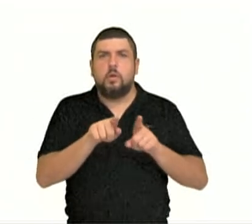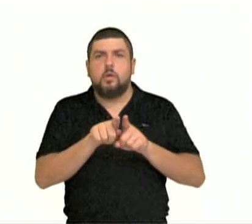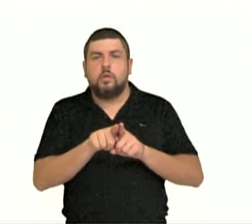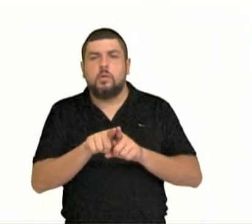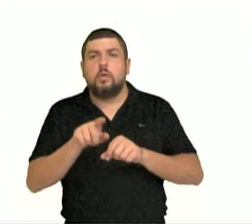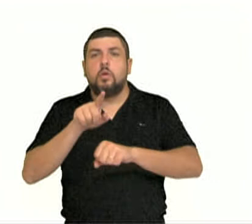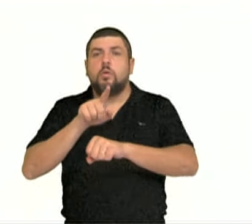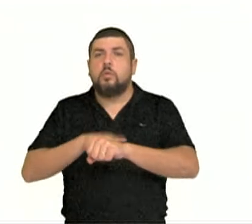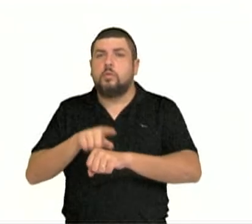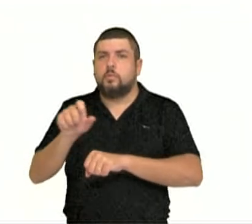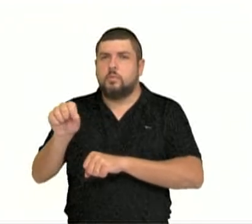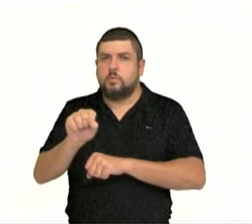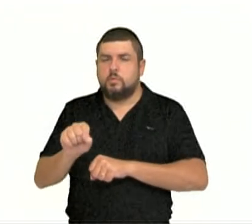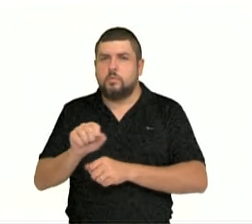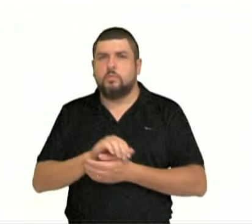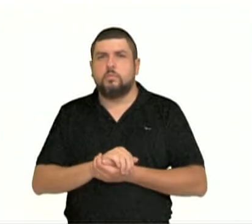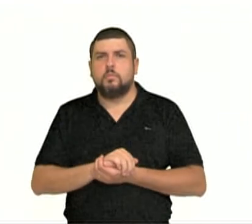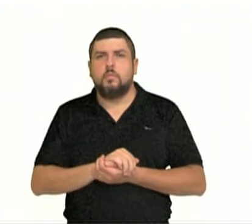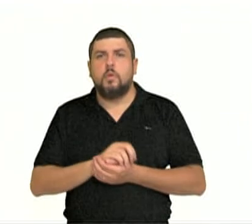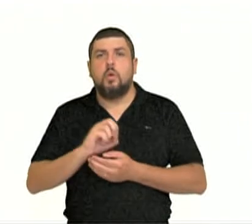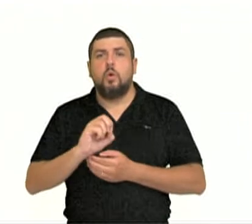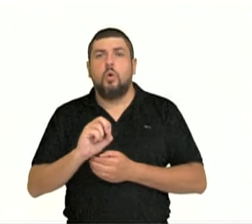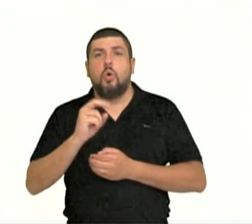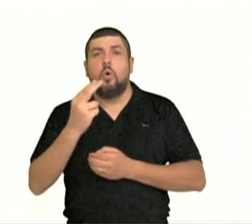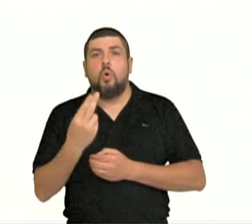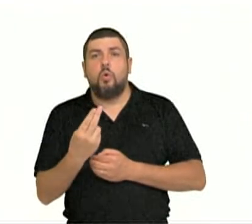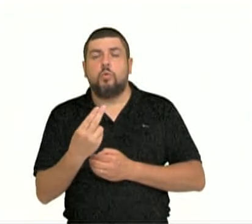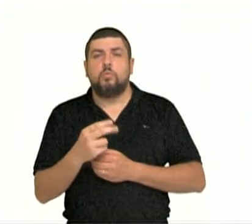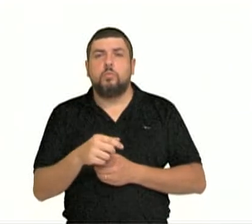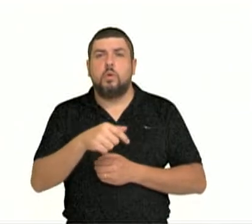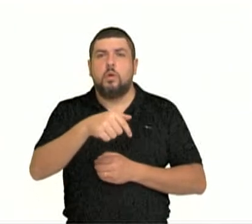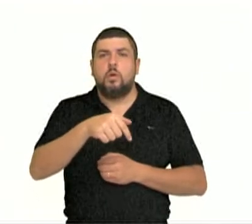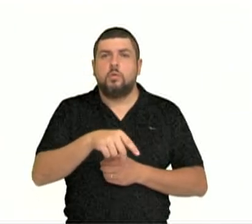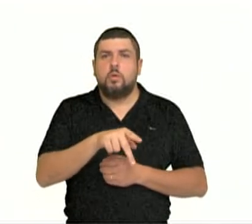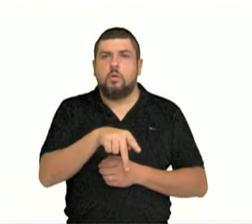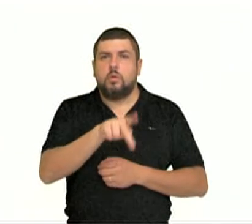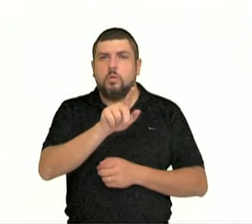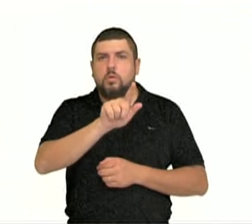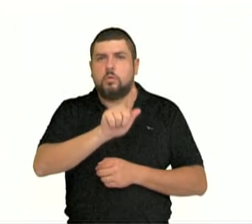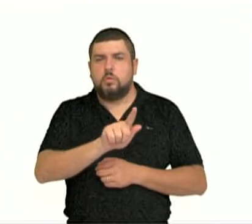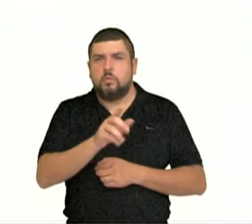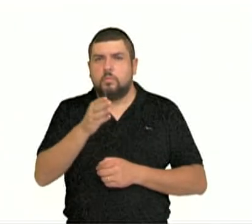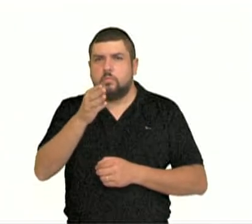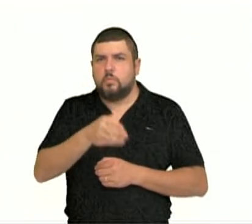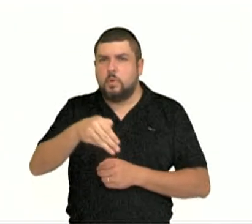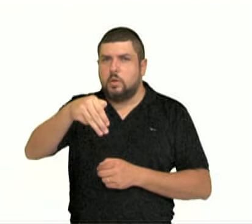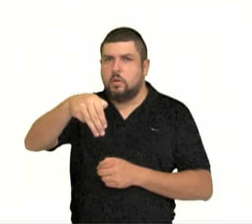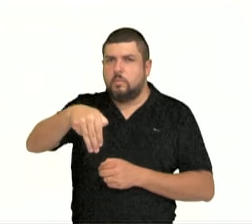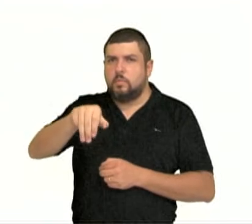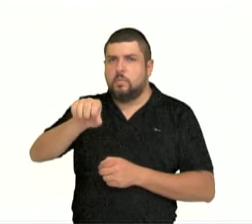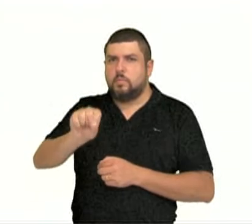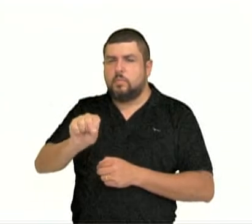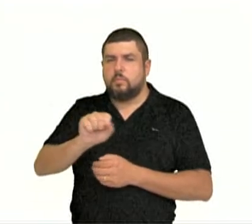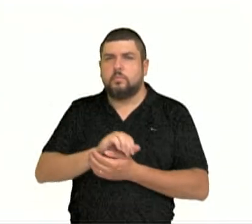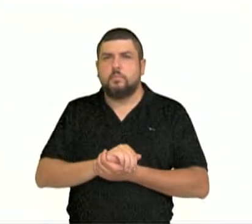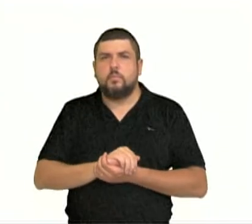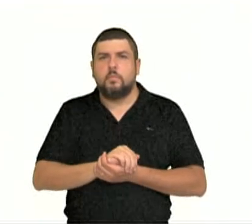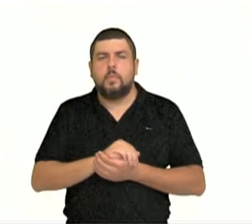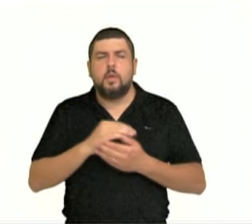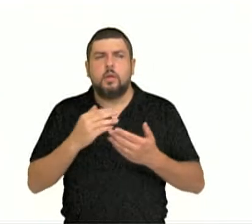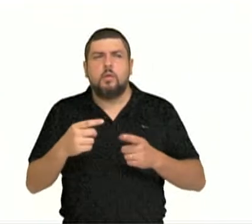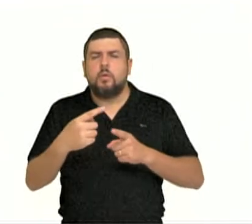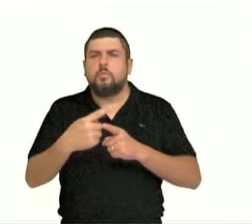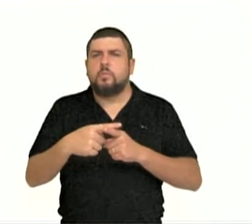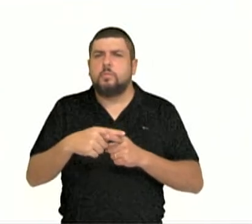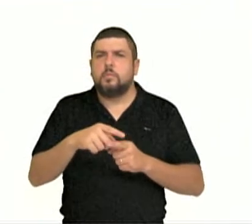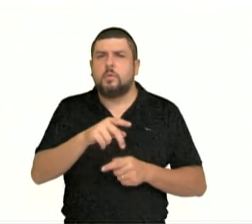escrever a unidade de impulso como quilograma por metro por segundo, certo? Então, por que quilograma por metro por segundo,